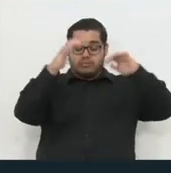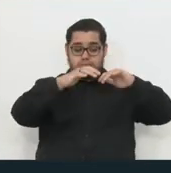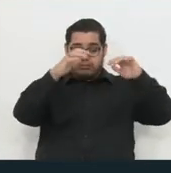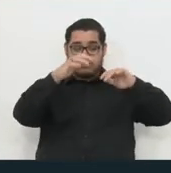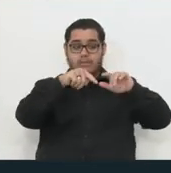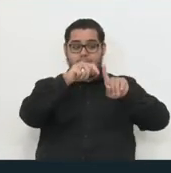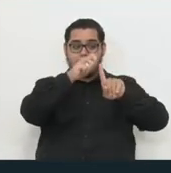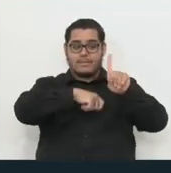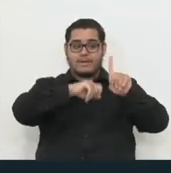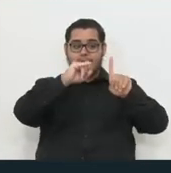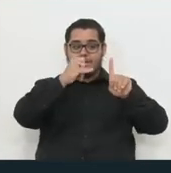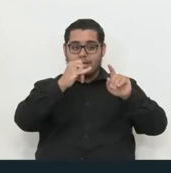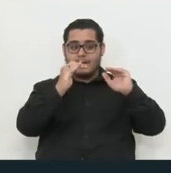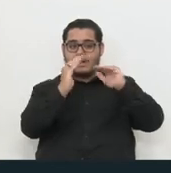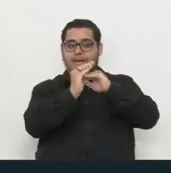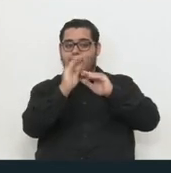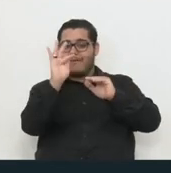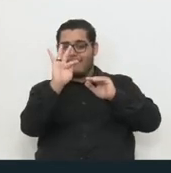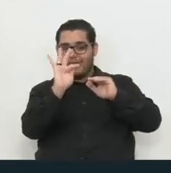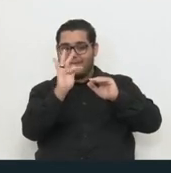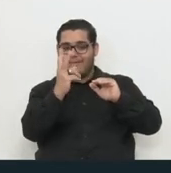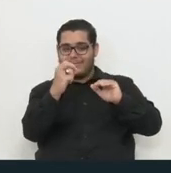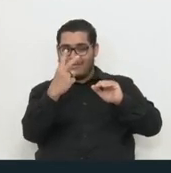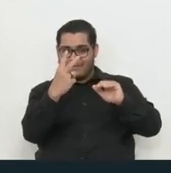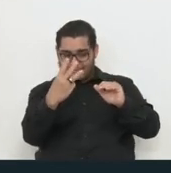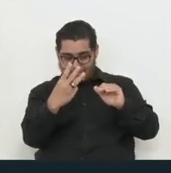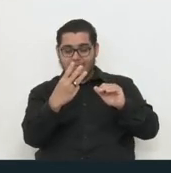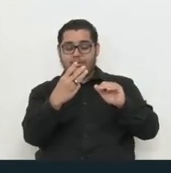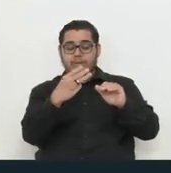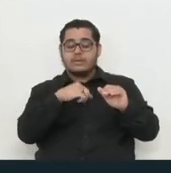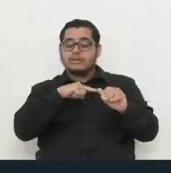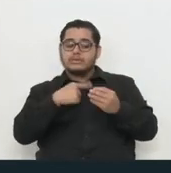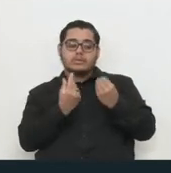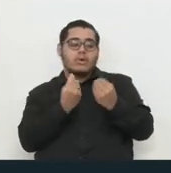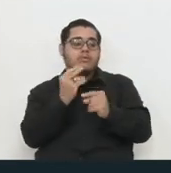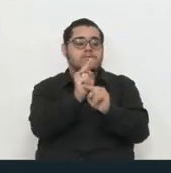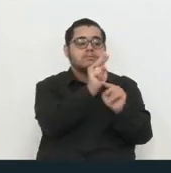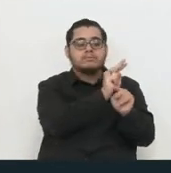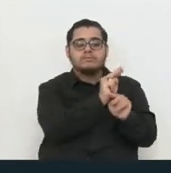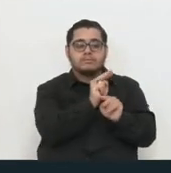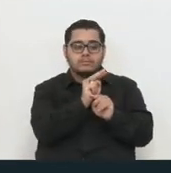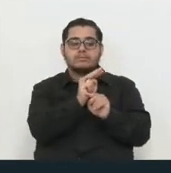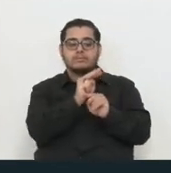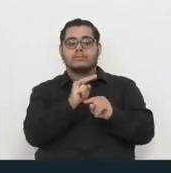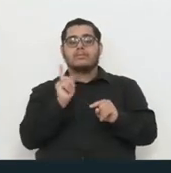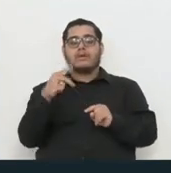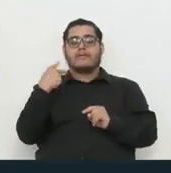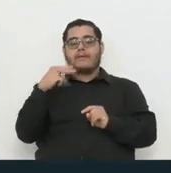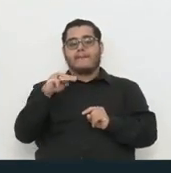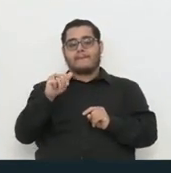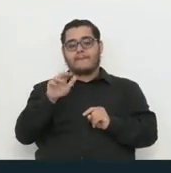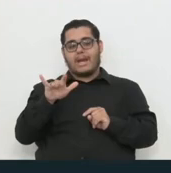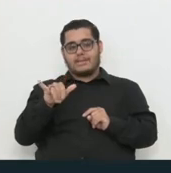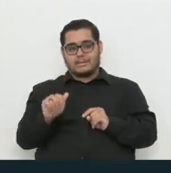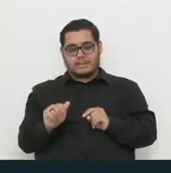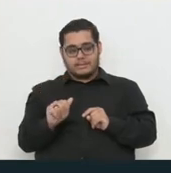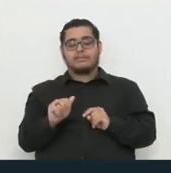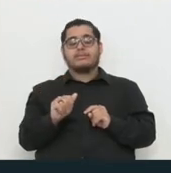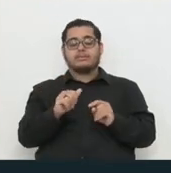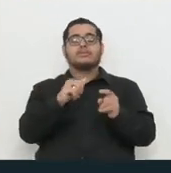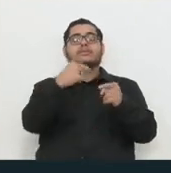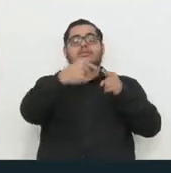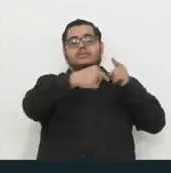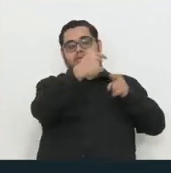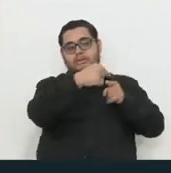de Janeiro a fevereiro de 2023 bem como medidas de prevenção adotadas vereadora mais basquete em discussão encerrada a discussão em votação